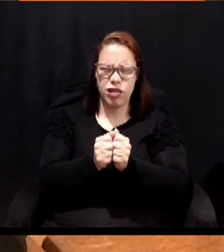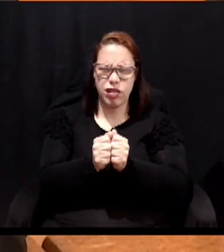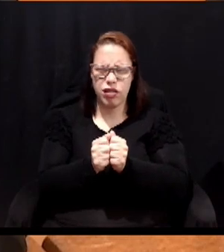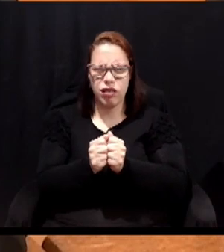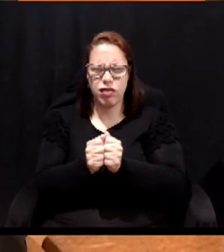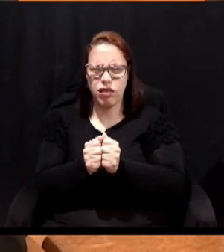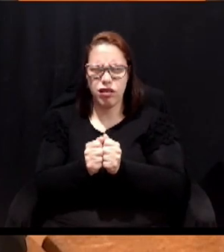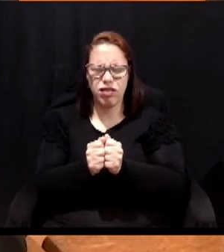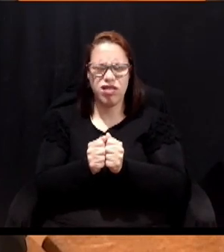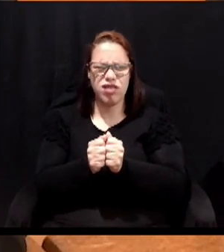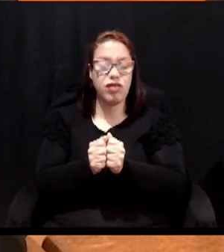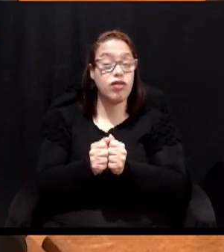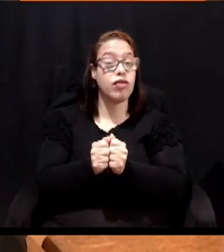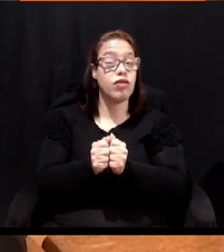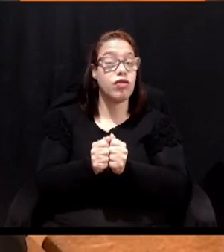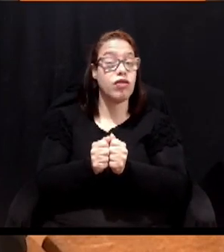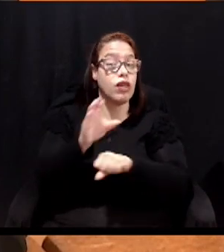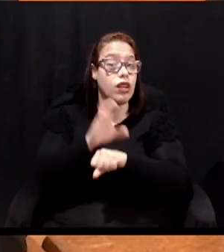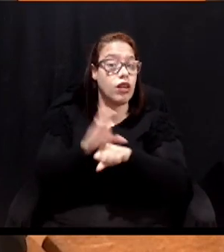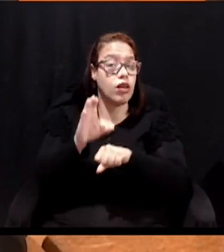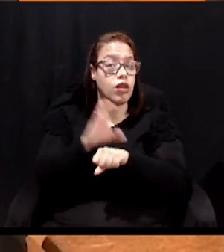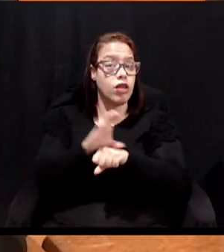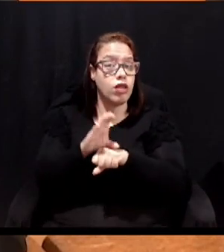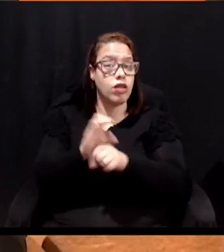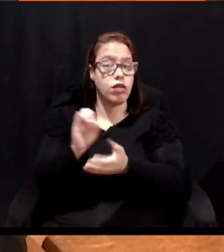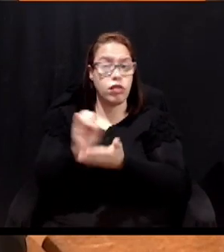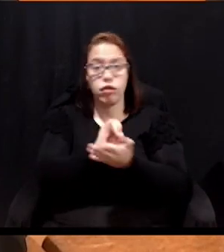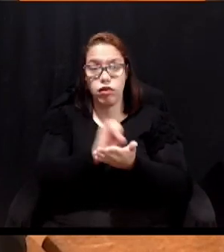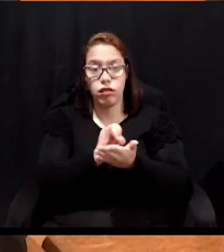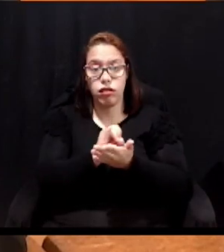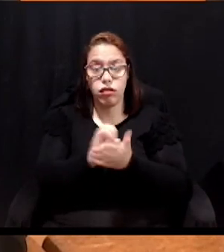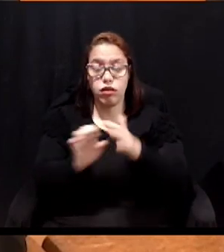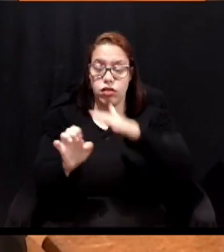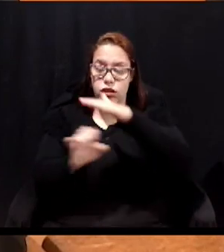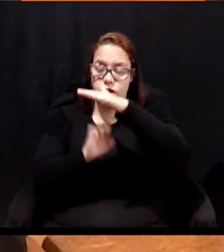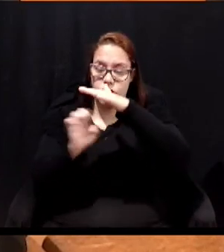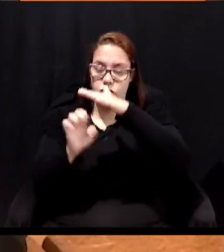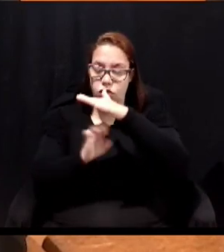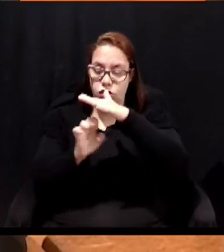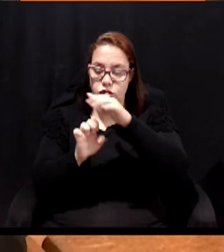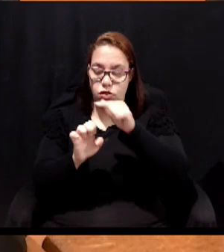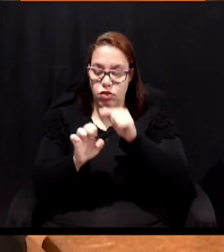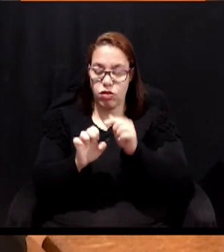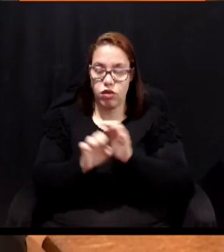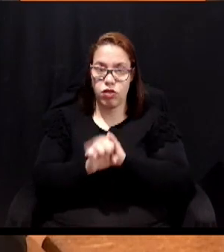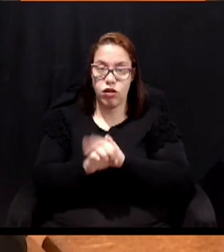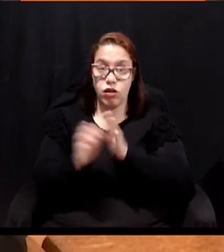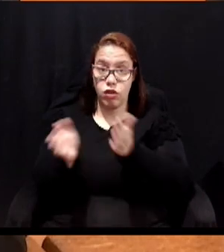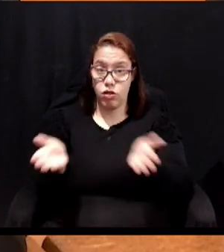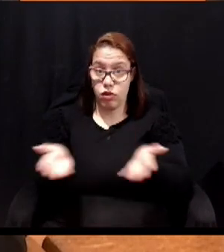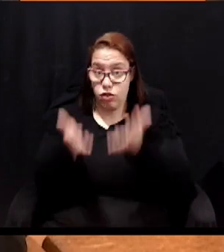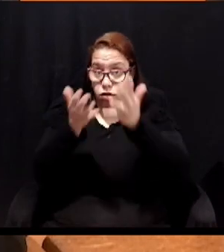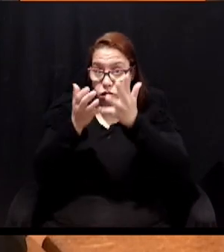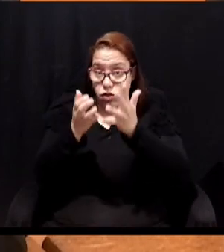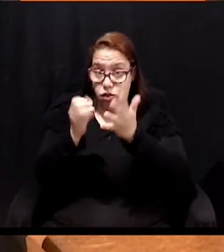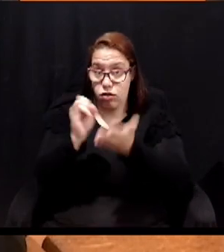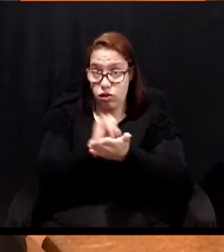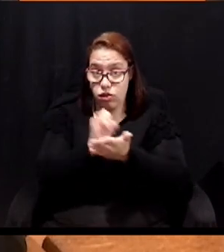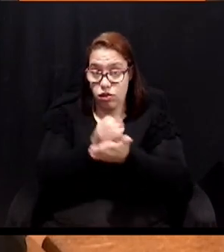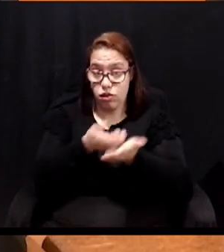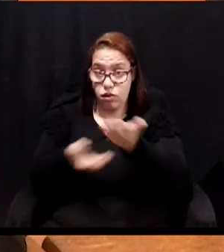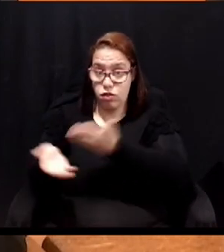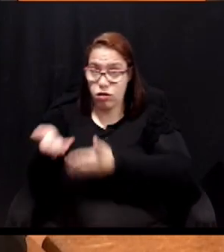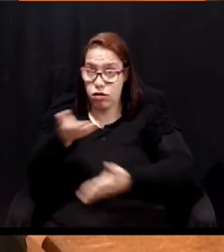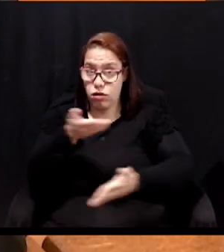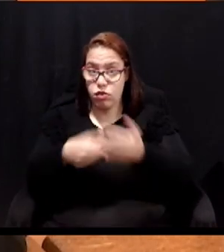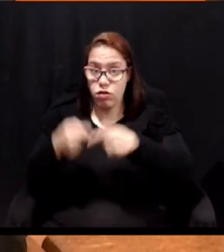temos o curso de internacionalização de empresas, como curso de promoção no exterior de produtos e serviços.